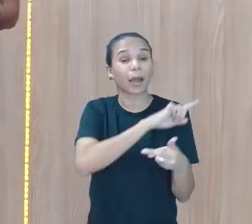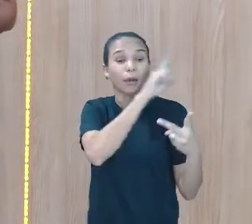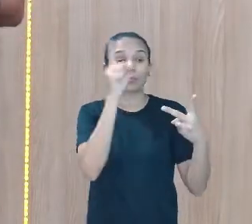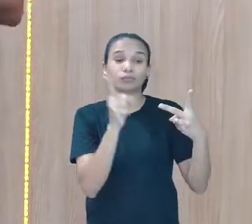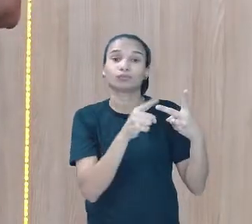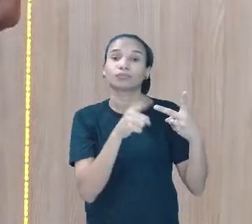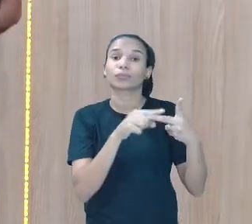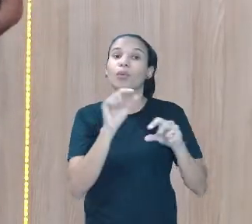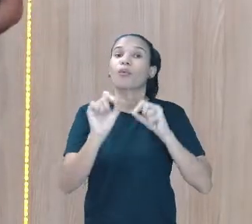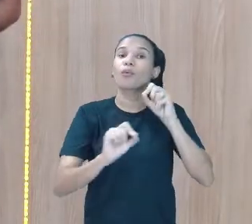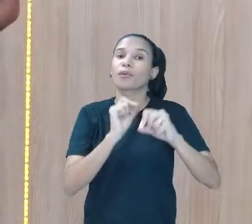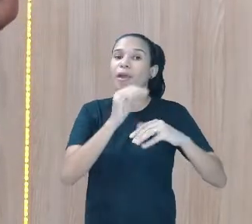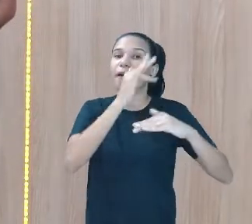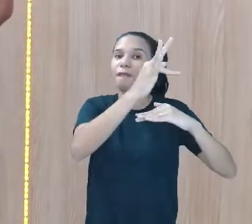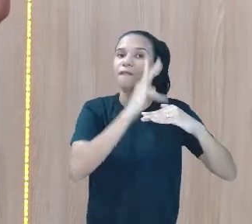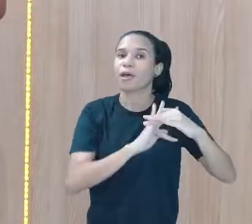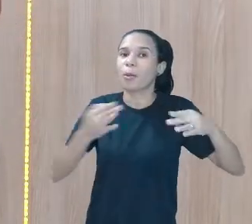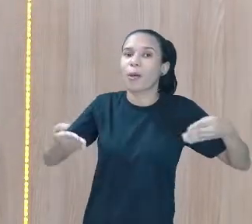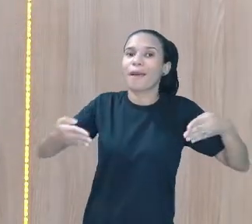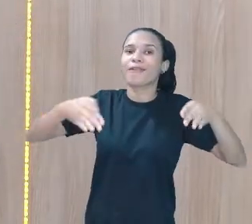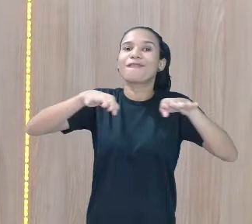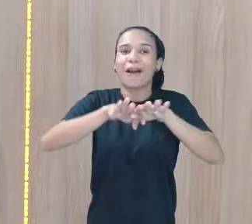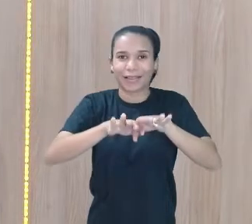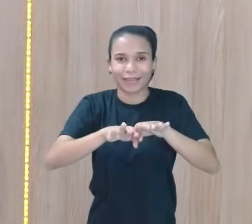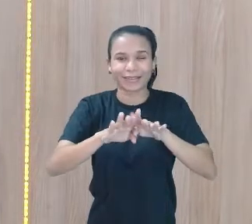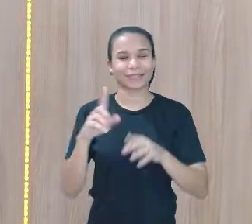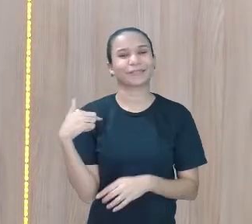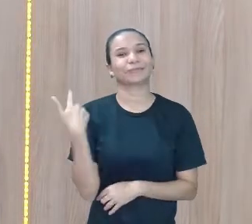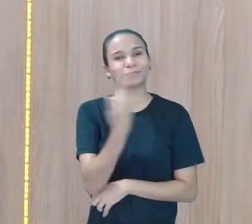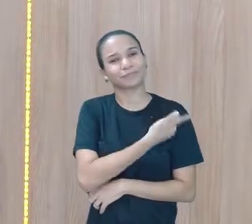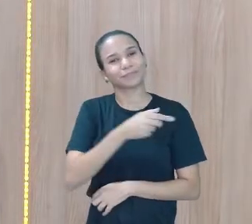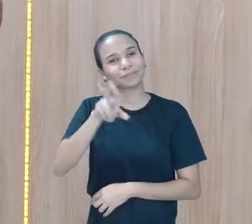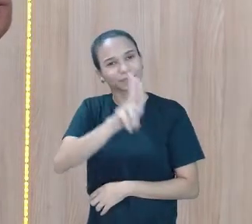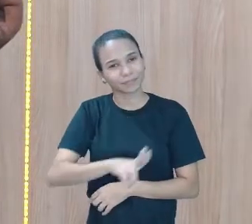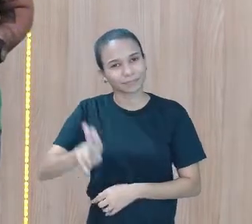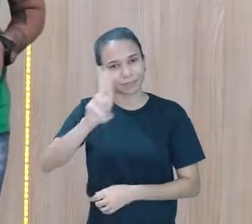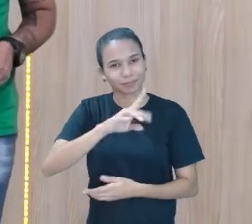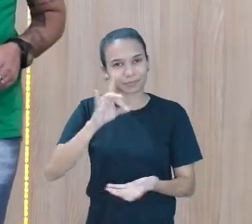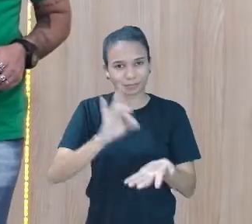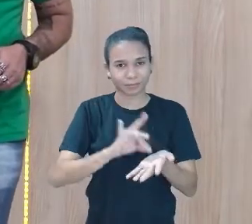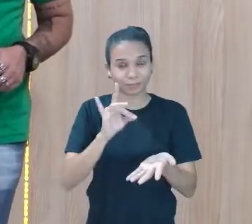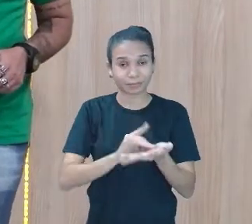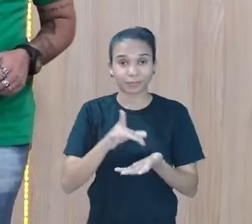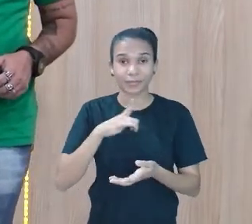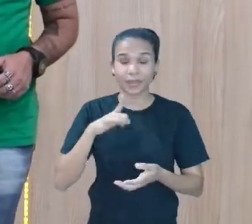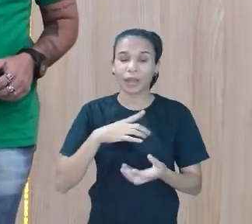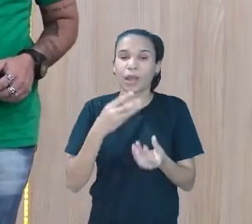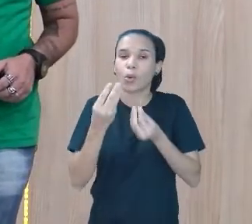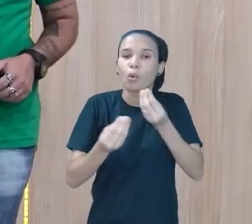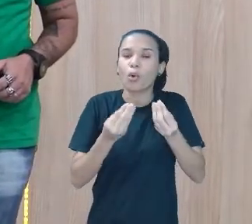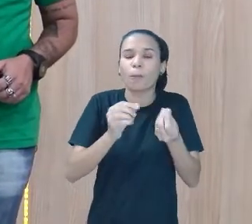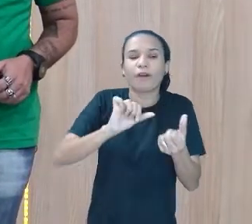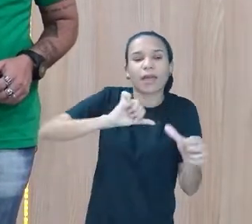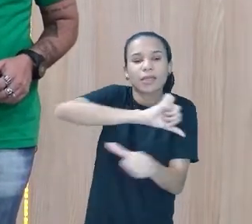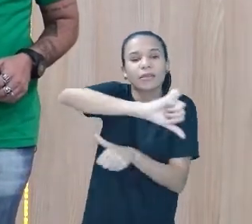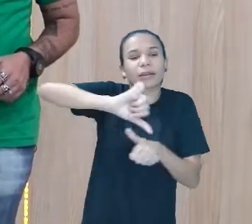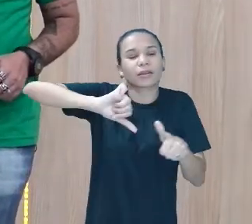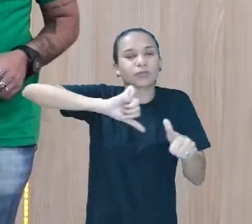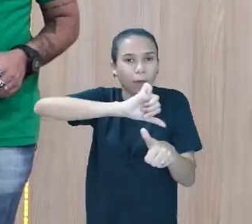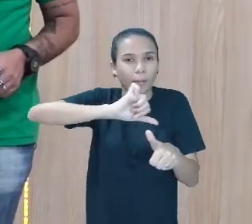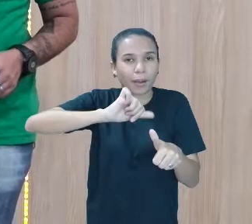maneira é a das frações equivalentes, que é a que a gente mais vai utilizar. A gente simplesmente vai fazer essa